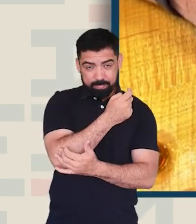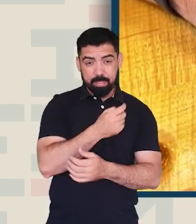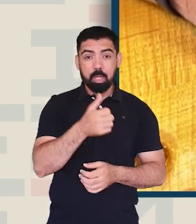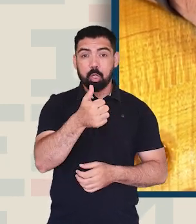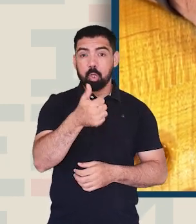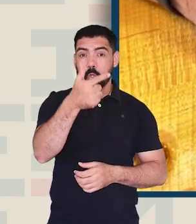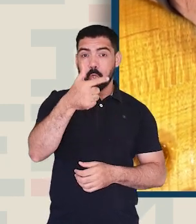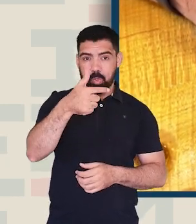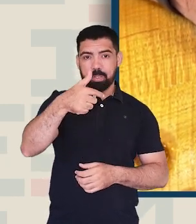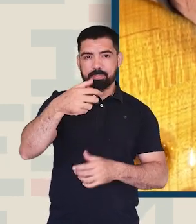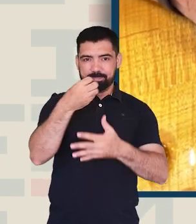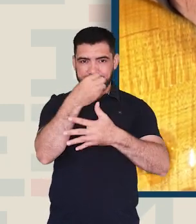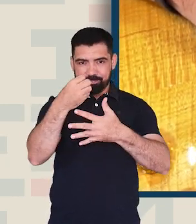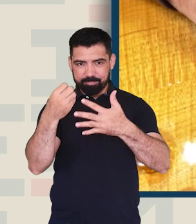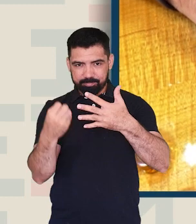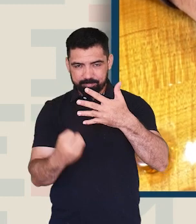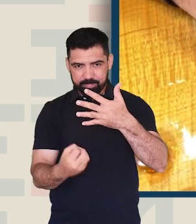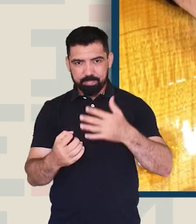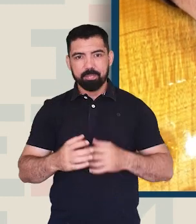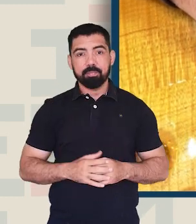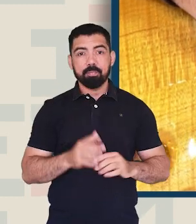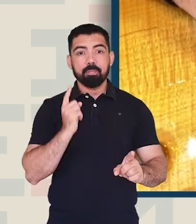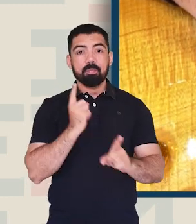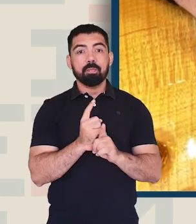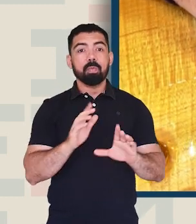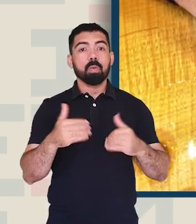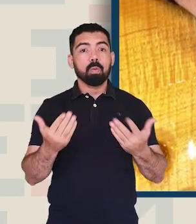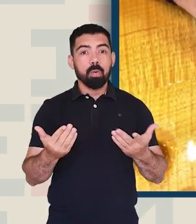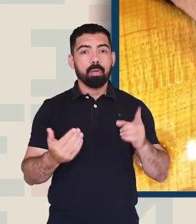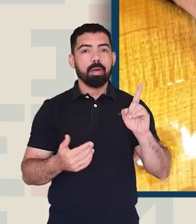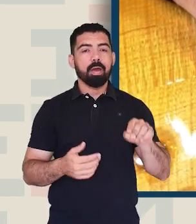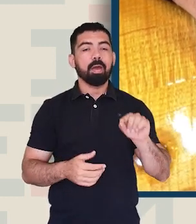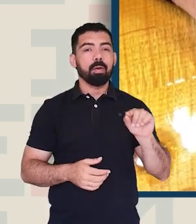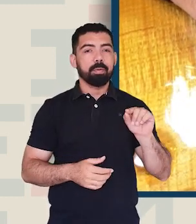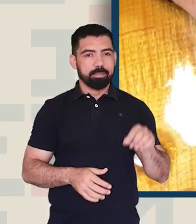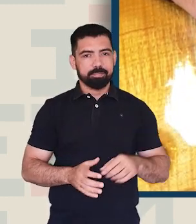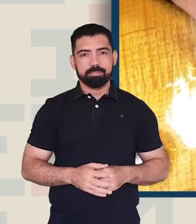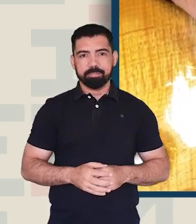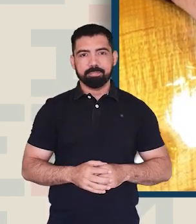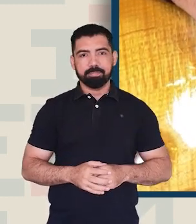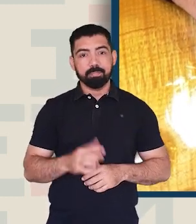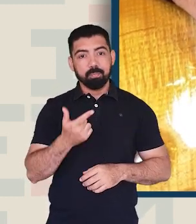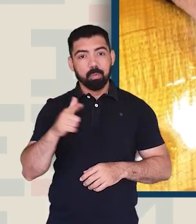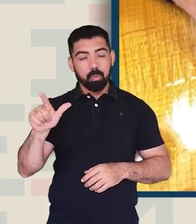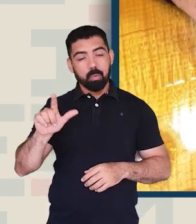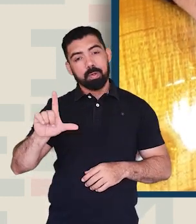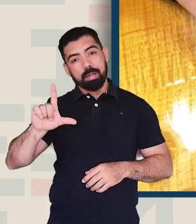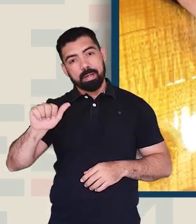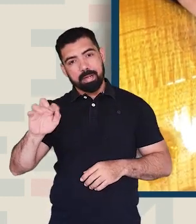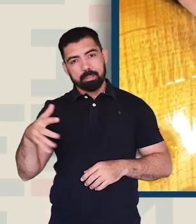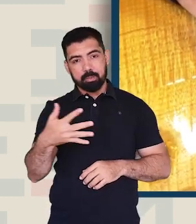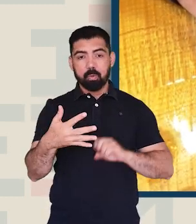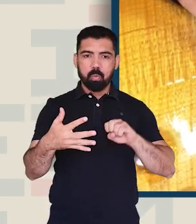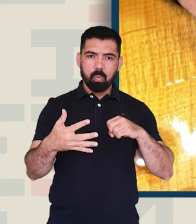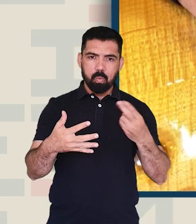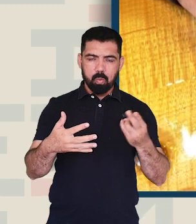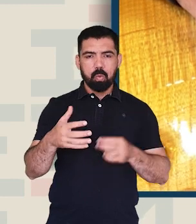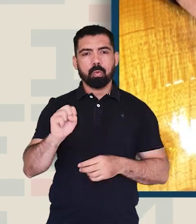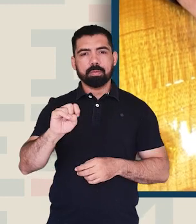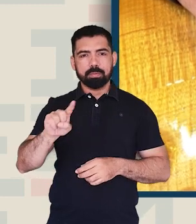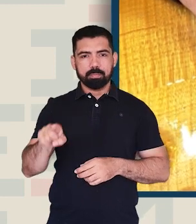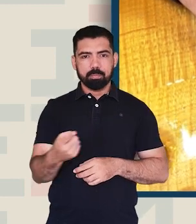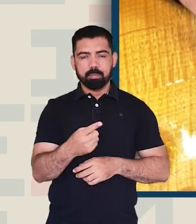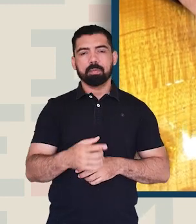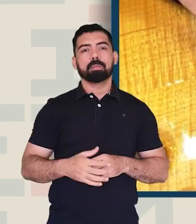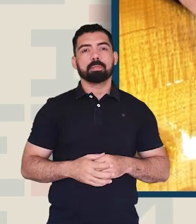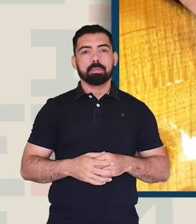E cheguei no outro si bemol ou lá sustenido aqui na